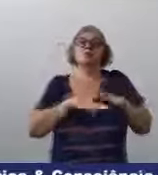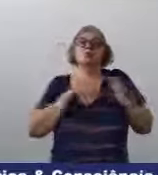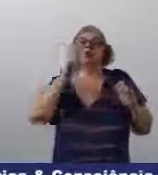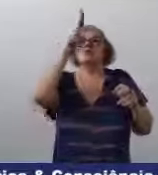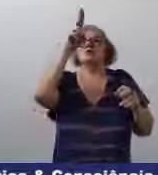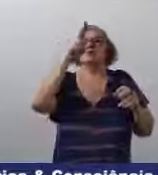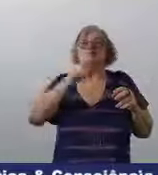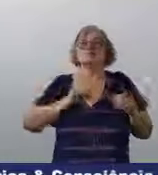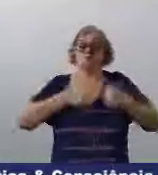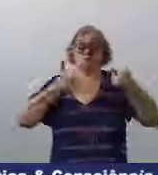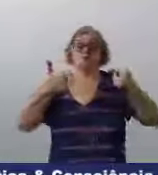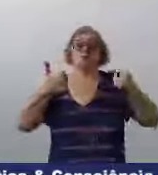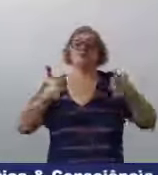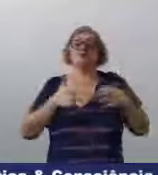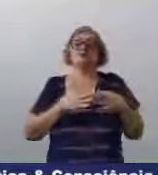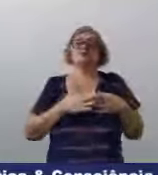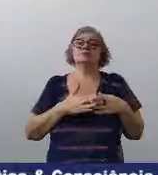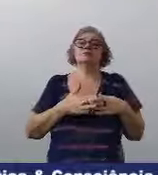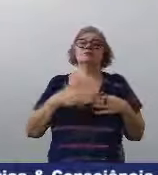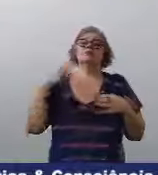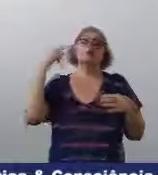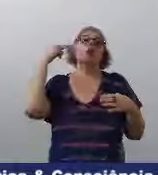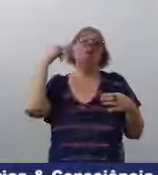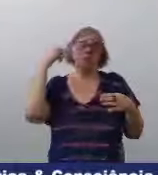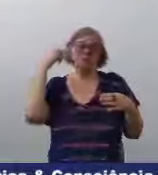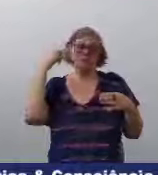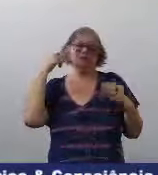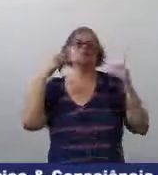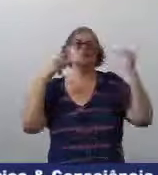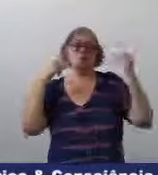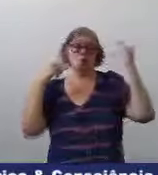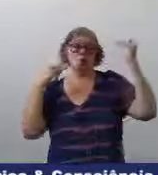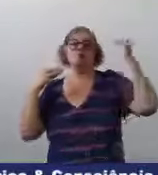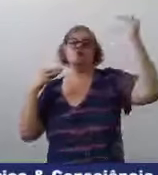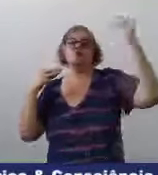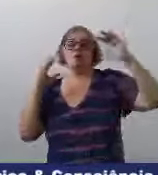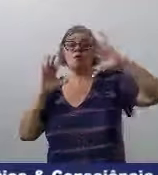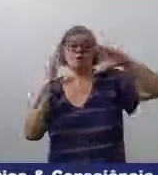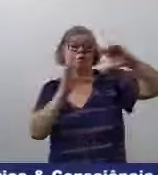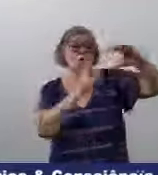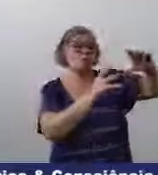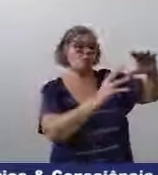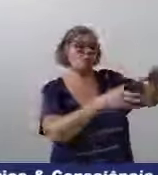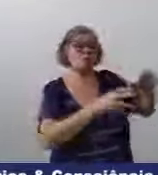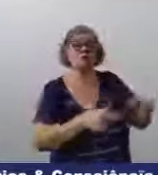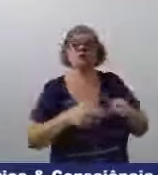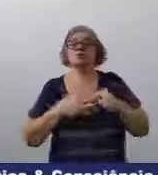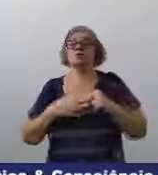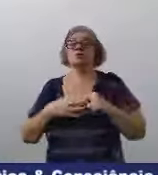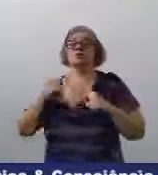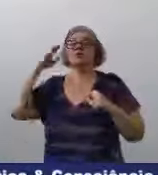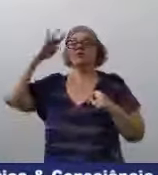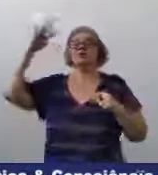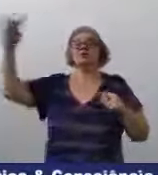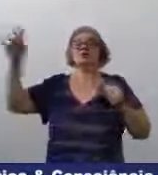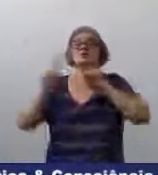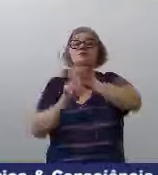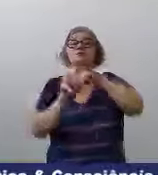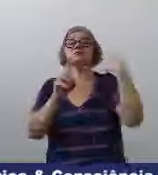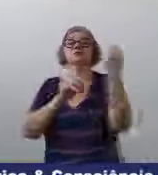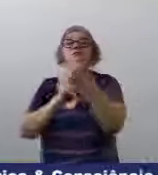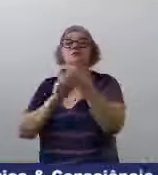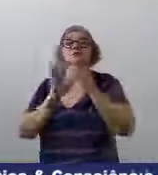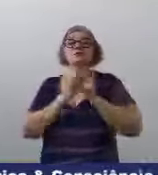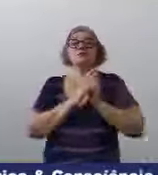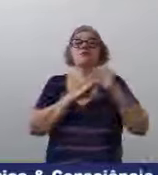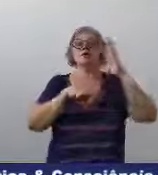a imaginação é a mais forte de todas as forças. A nossa consciência constrói universos, e principalmente